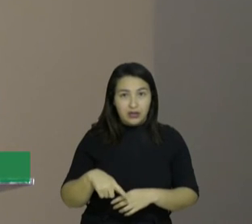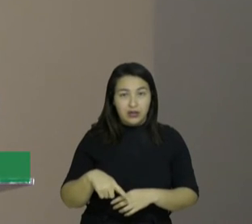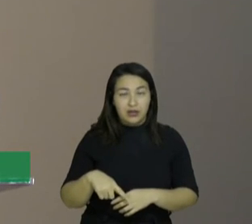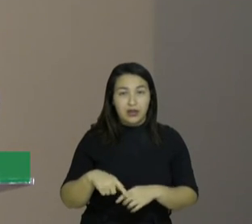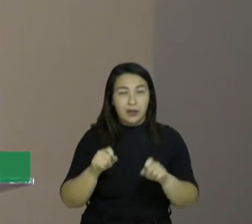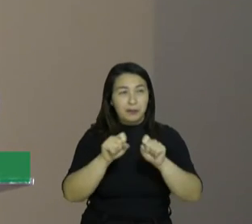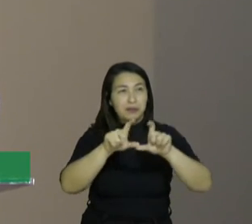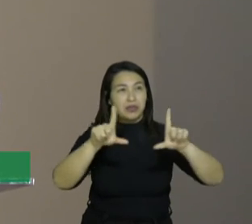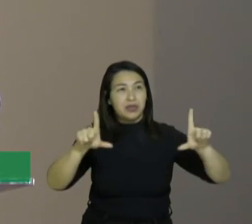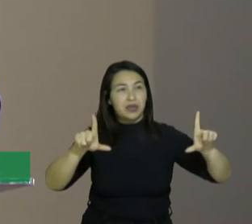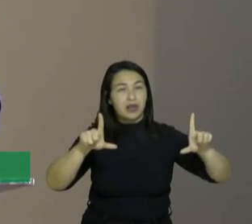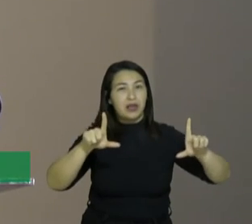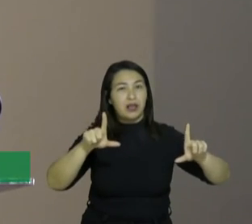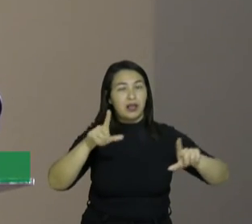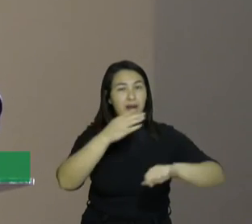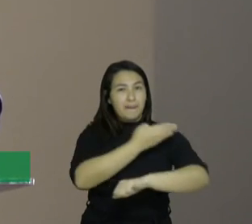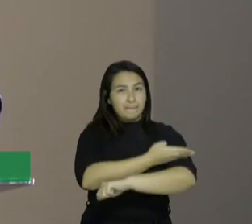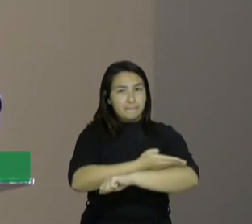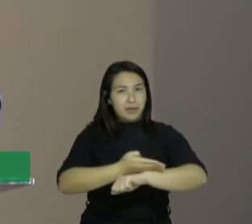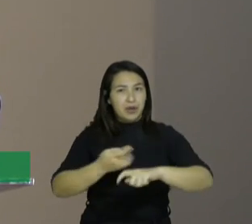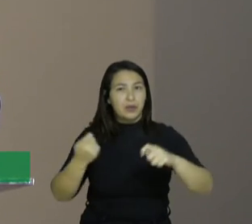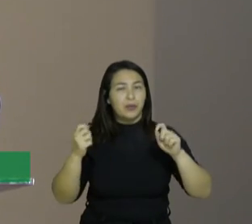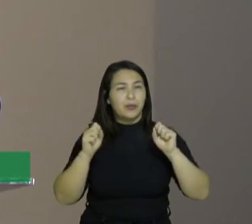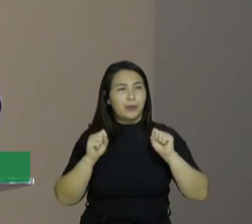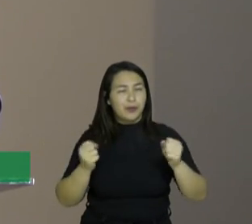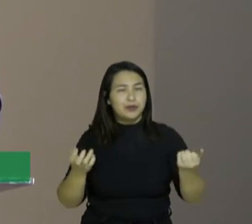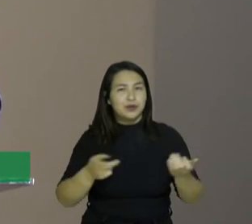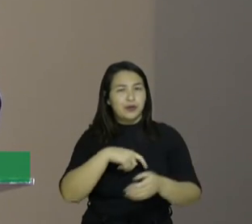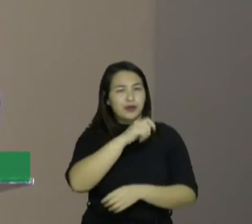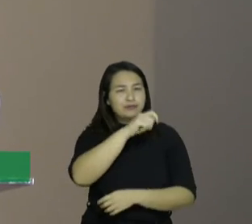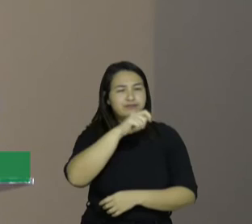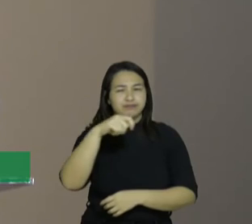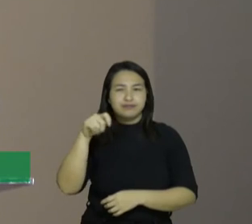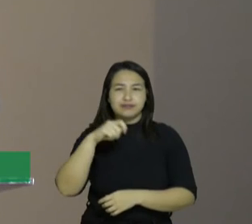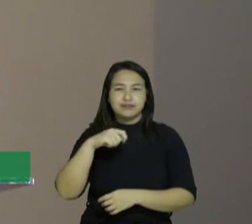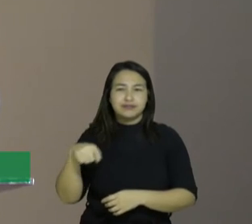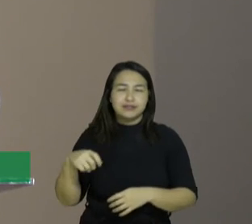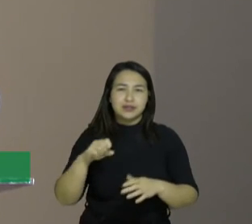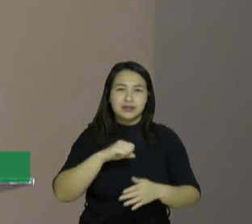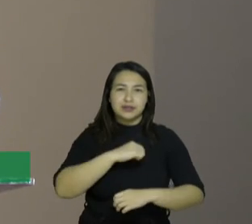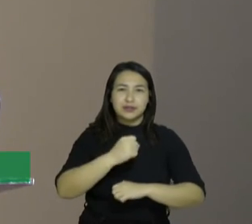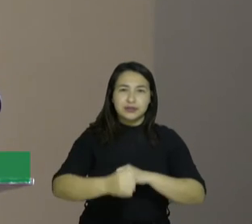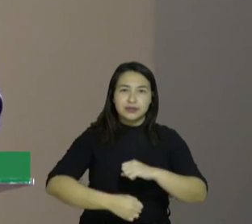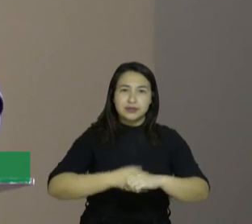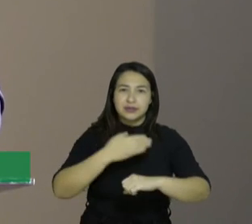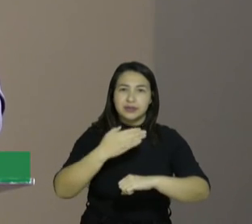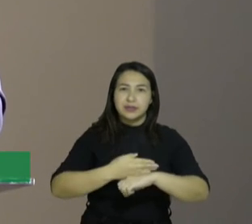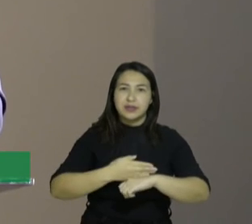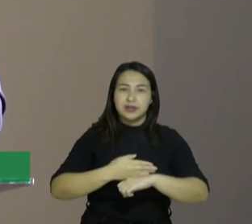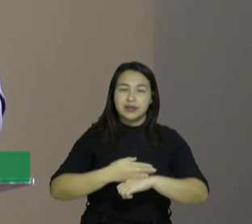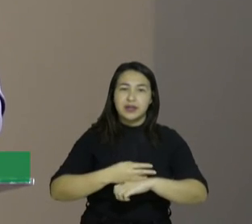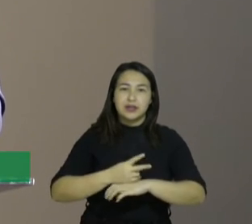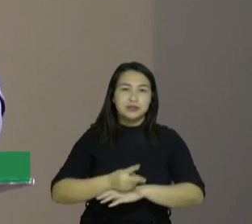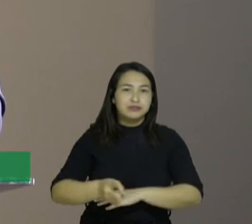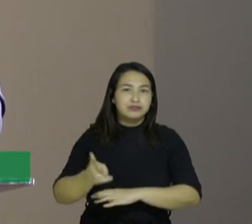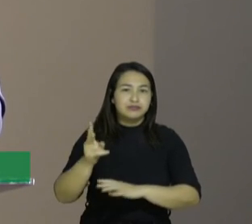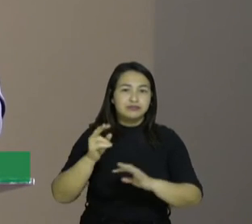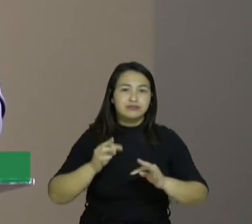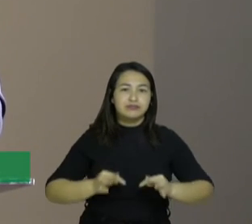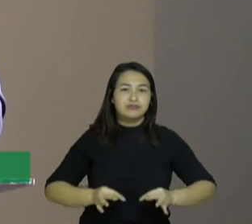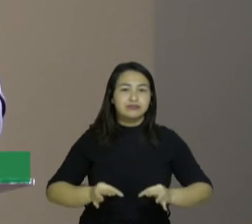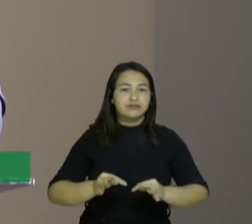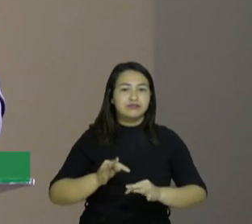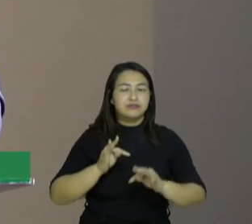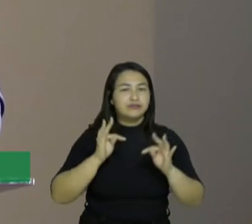nosso dever inscrever nela os princípios de uma sustentabilidade dura perguntemo-nos qual legado queremos